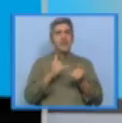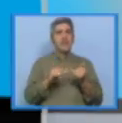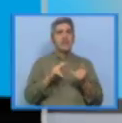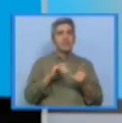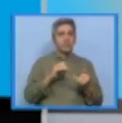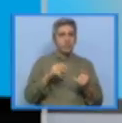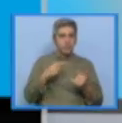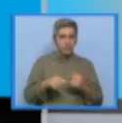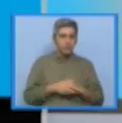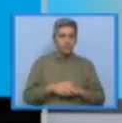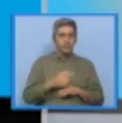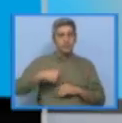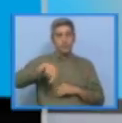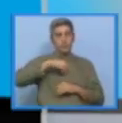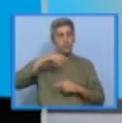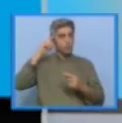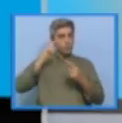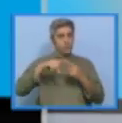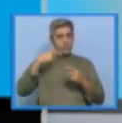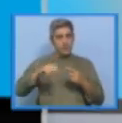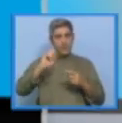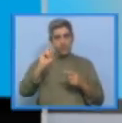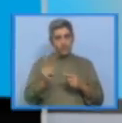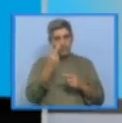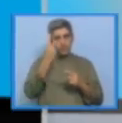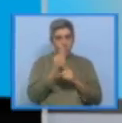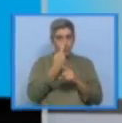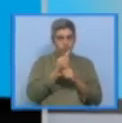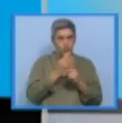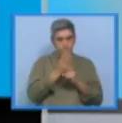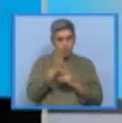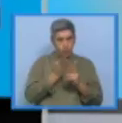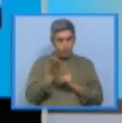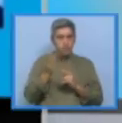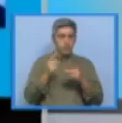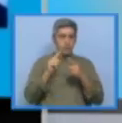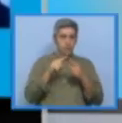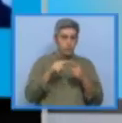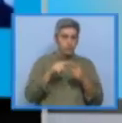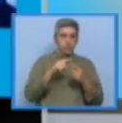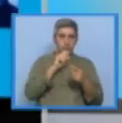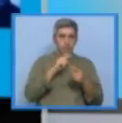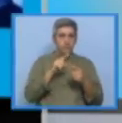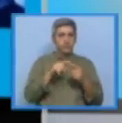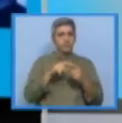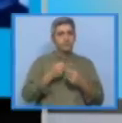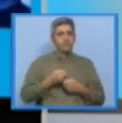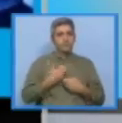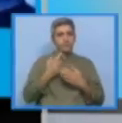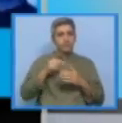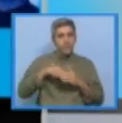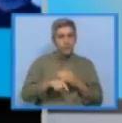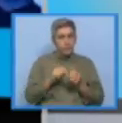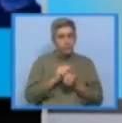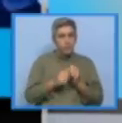fundo o nosso objetivo tem duas linhas. Uma de revisitar, digamos assim, o que possa ser a natureza profunda